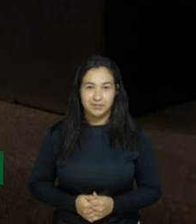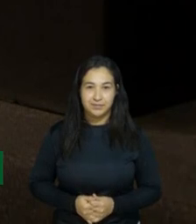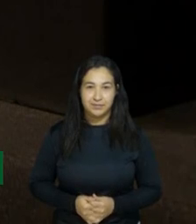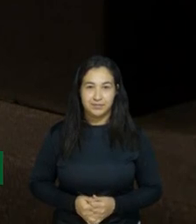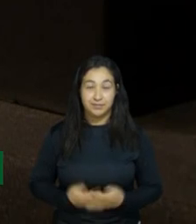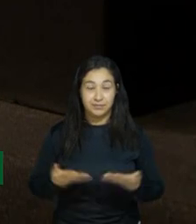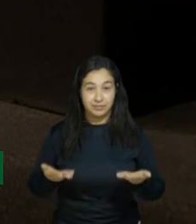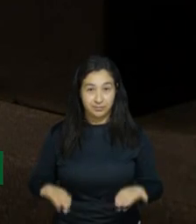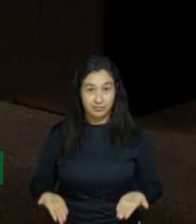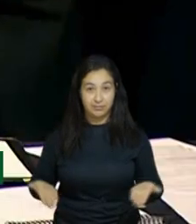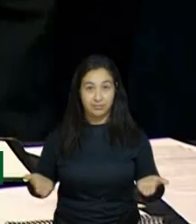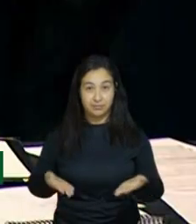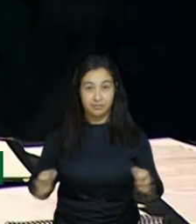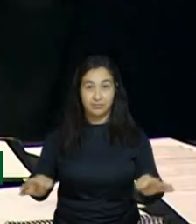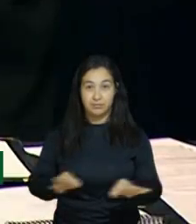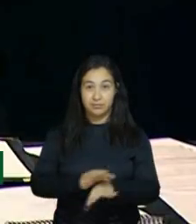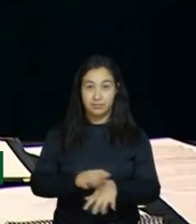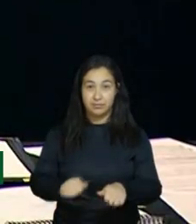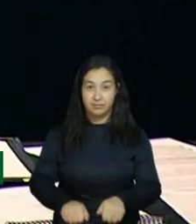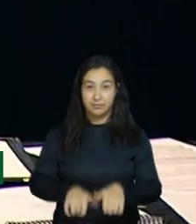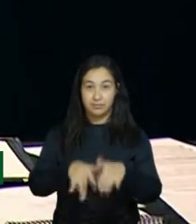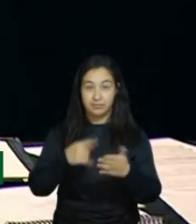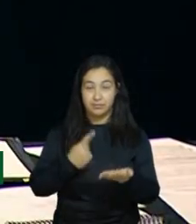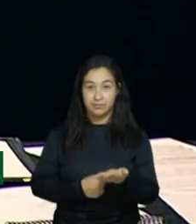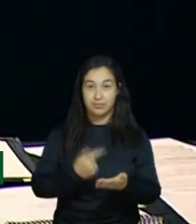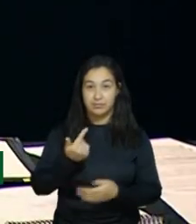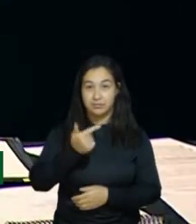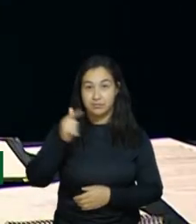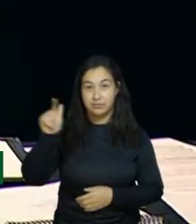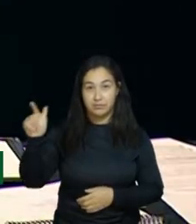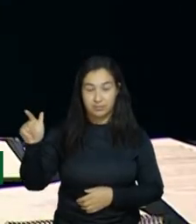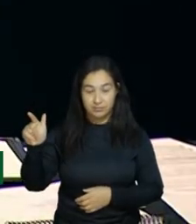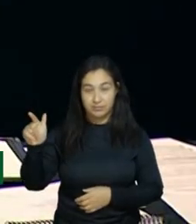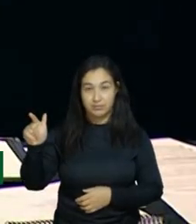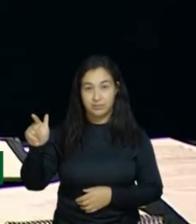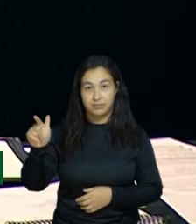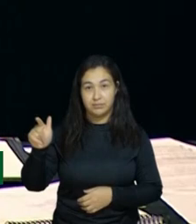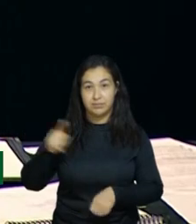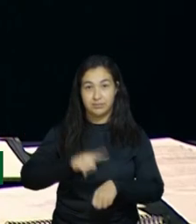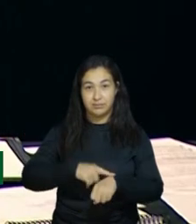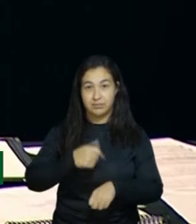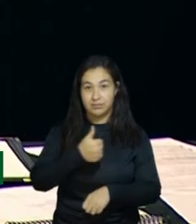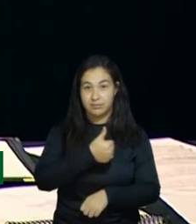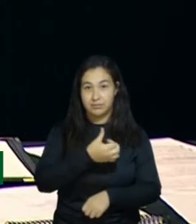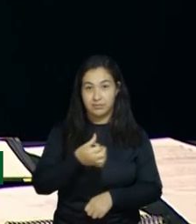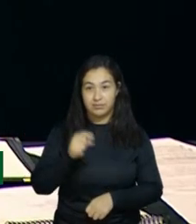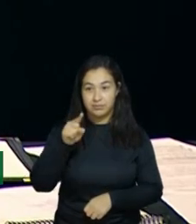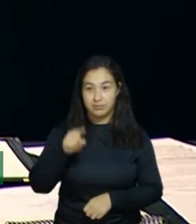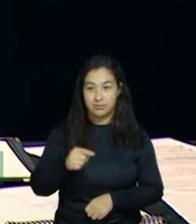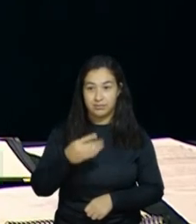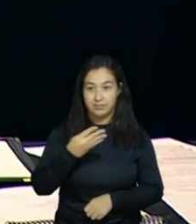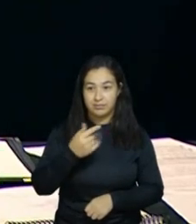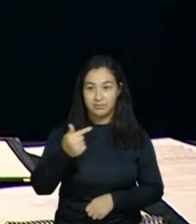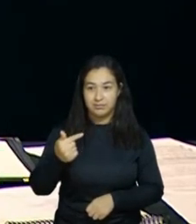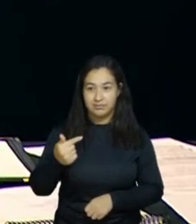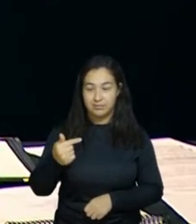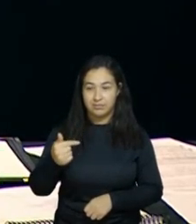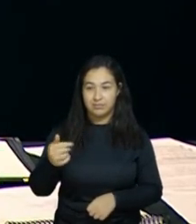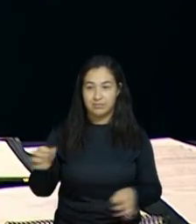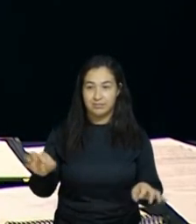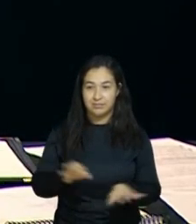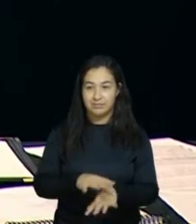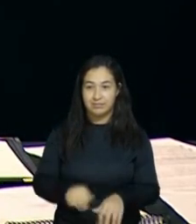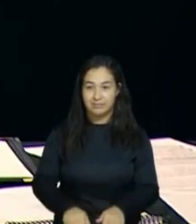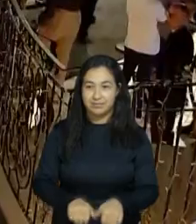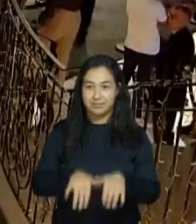Esta presidência encerra a presente sessão e convoca outra sessão extraordinária para as 16h47. Está encerrada a presente